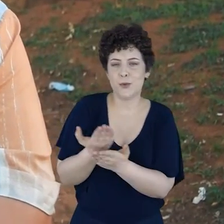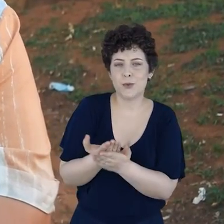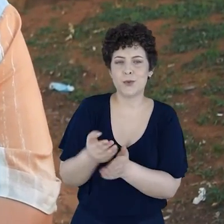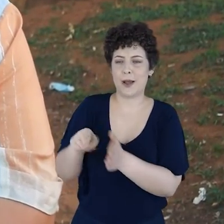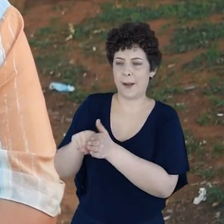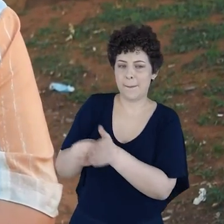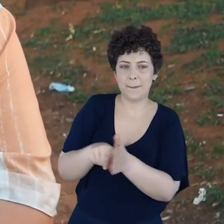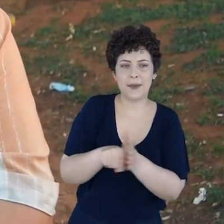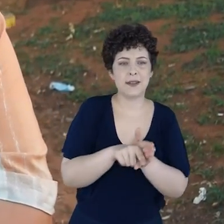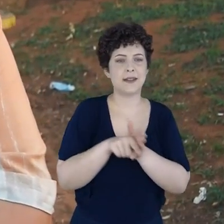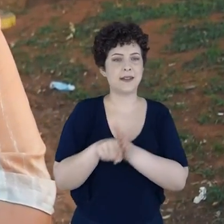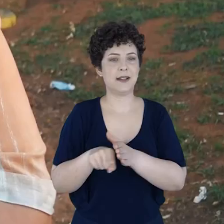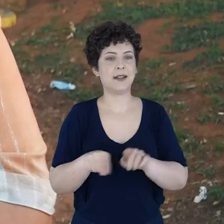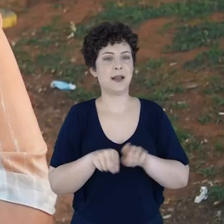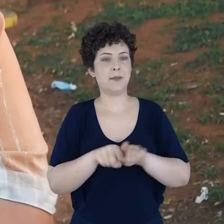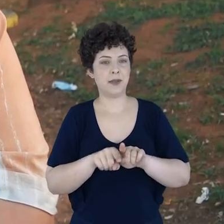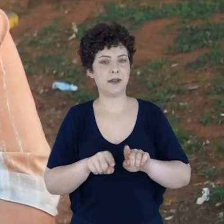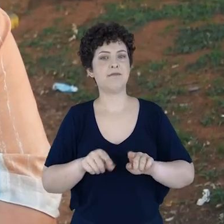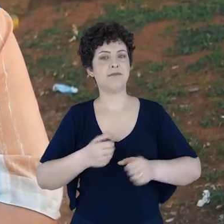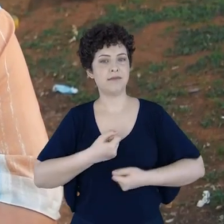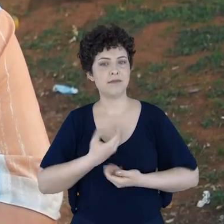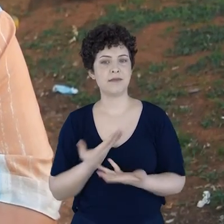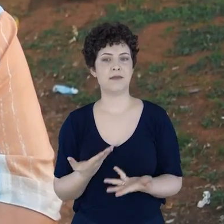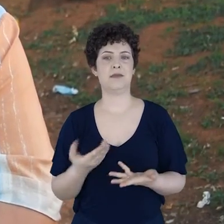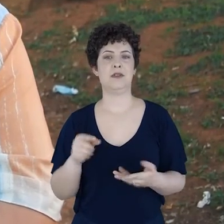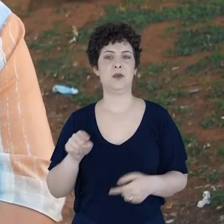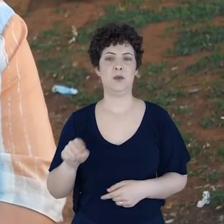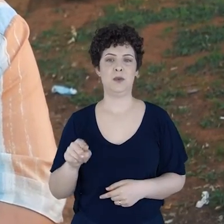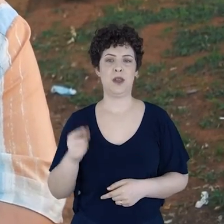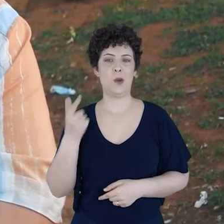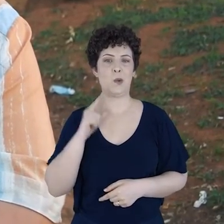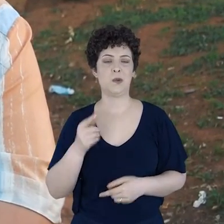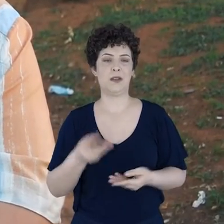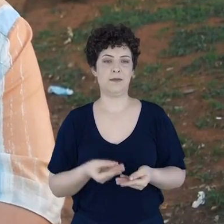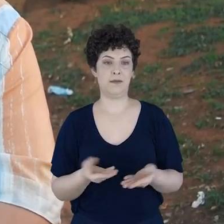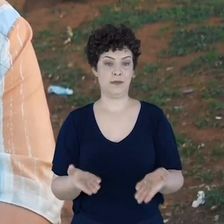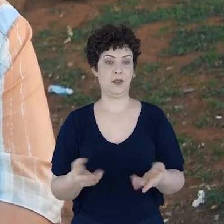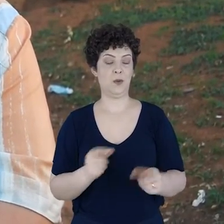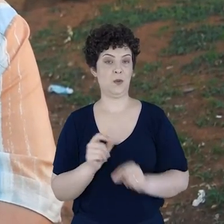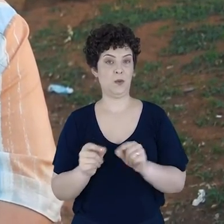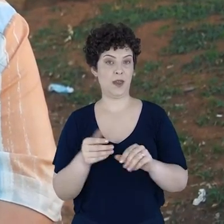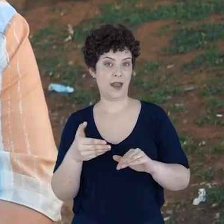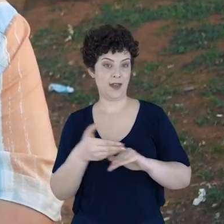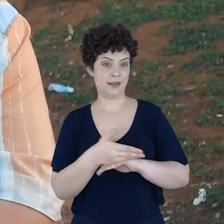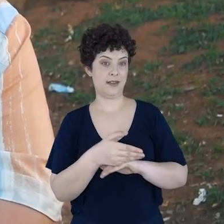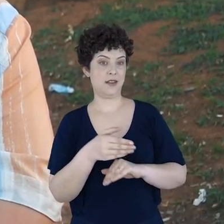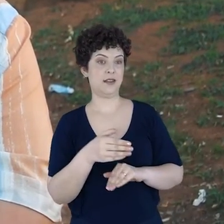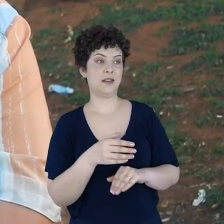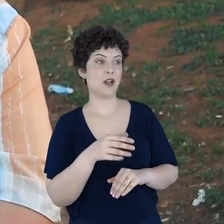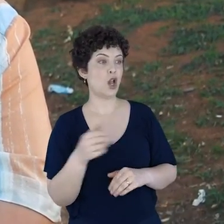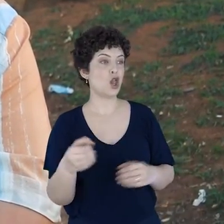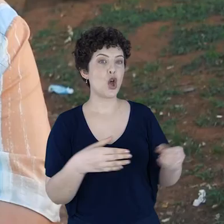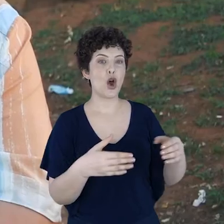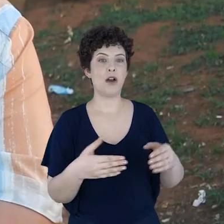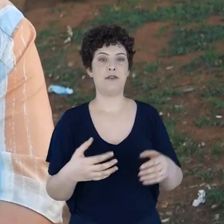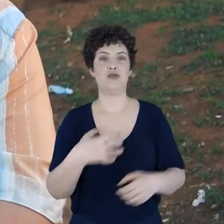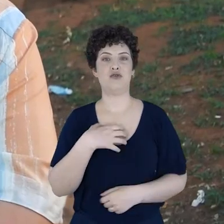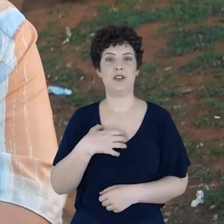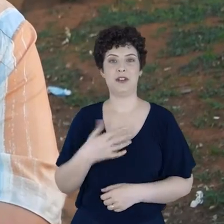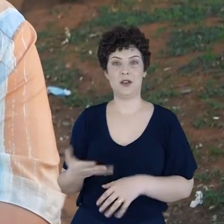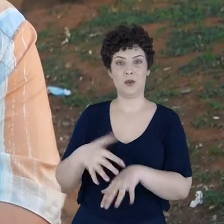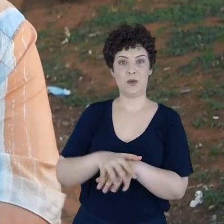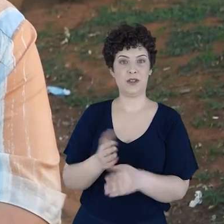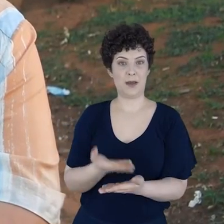de estudo, de pesquisa e transpiração, para que possamos viabilizar, dar acesso, buscar novos meios